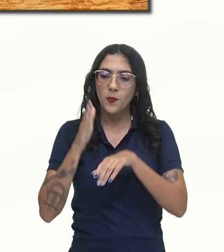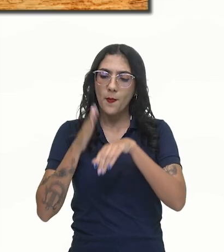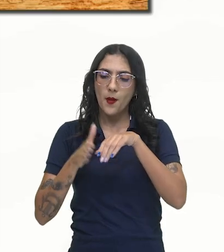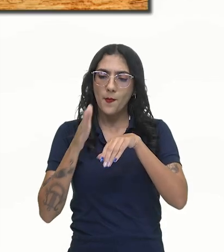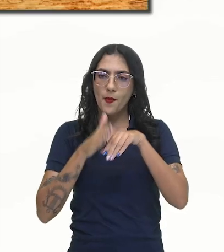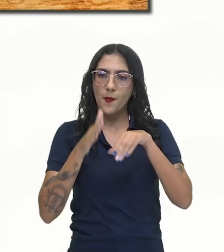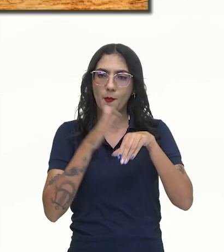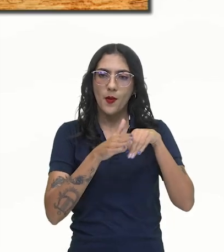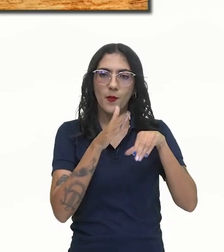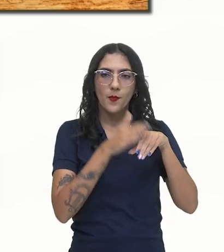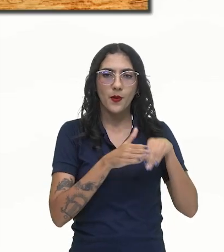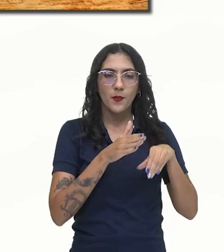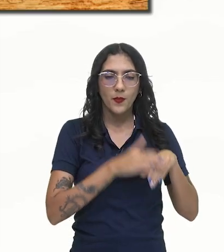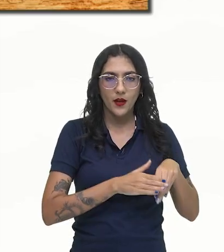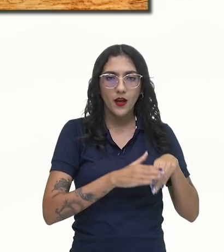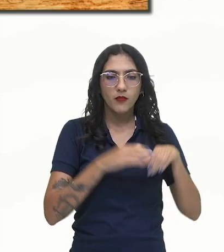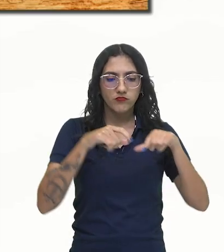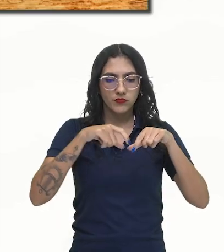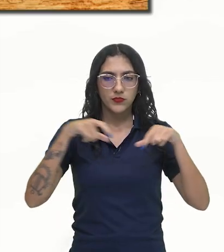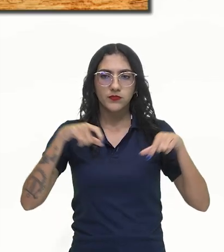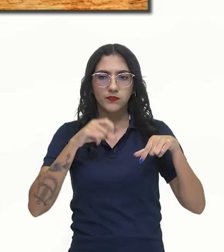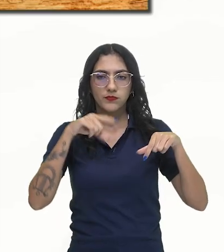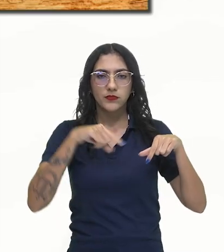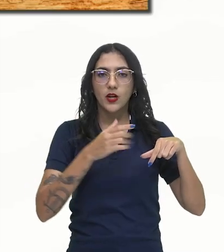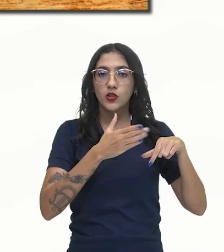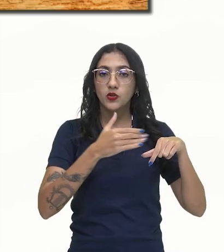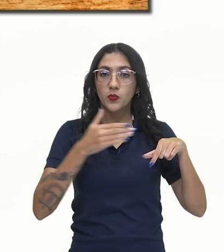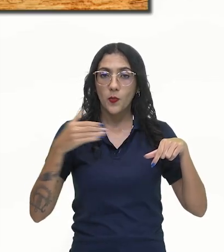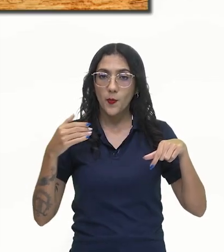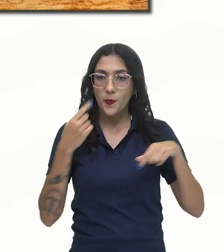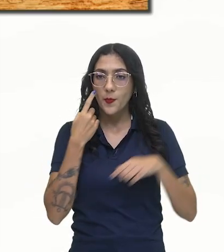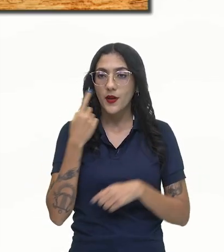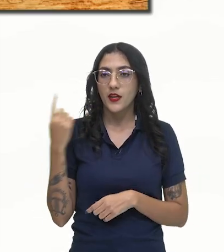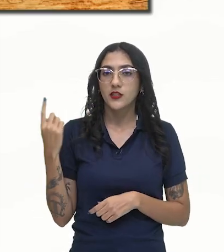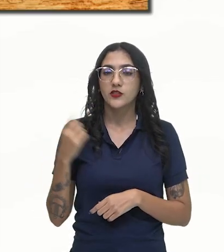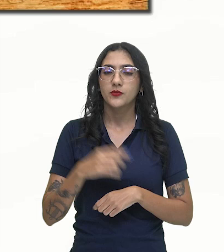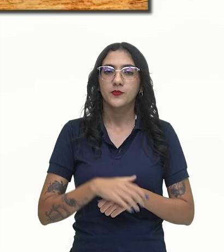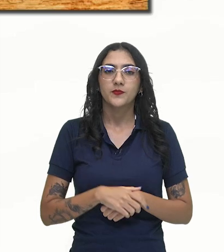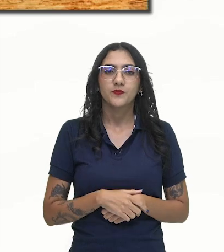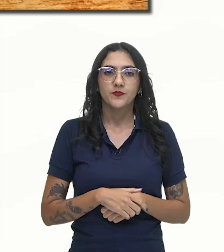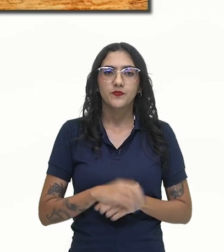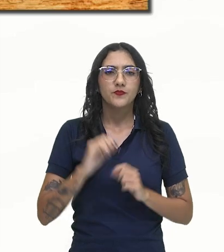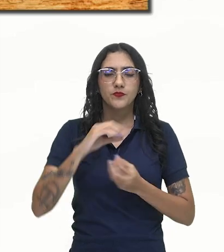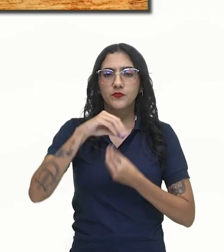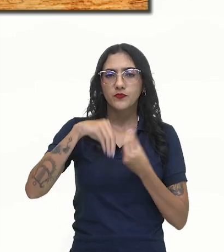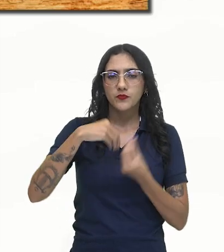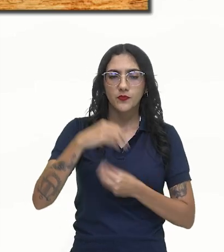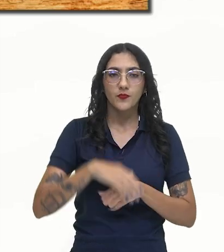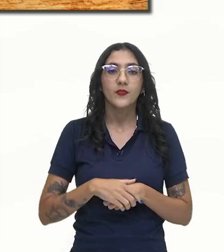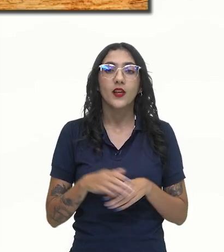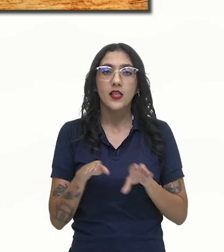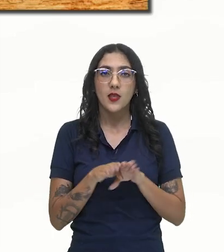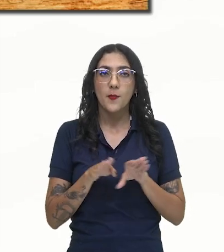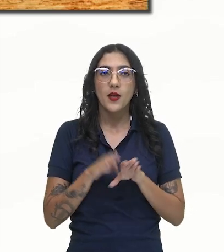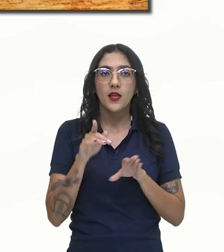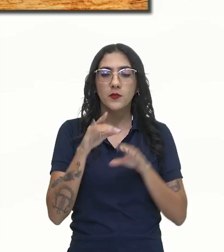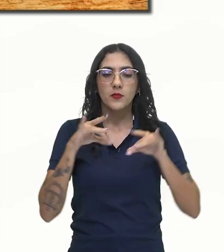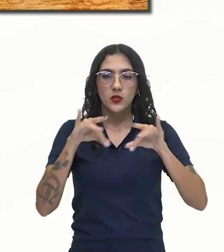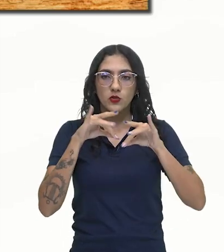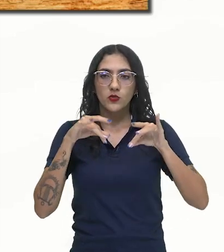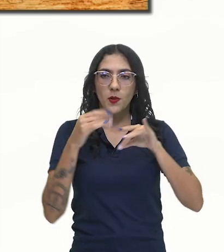com pedaços grossos de peixe, thick. O que mais tem? Spices, que são as